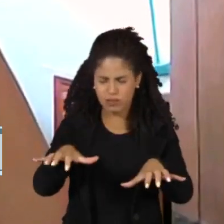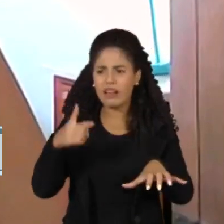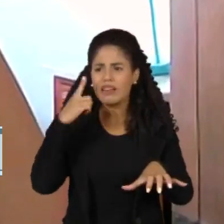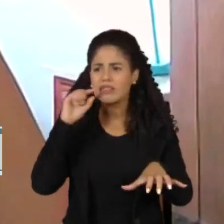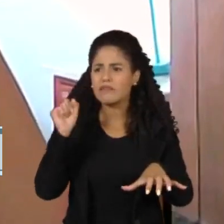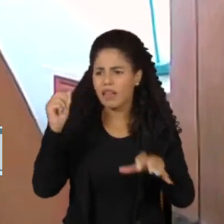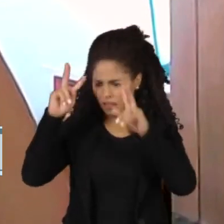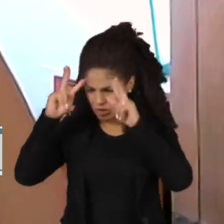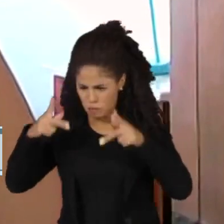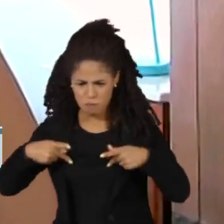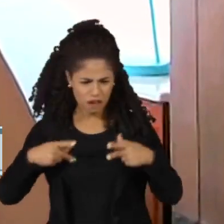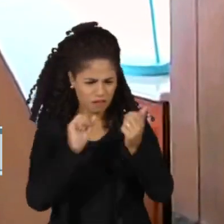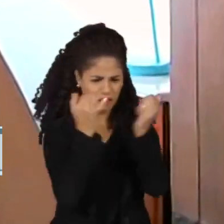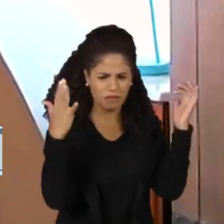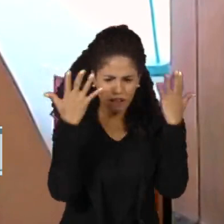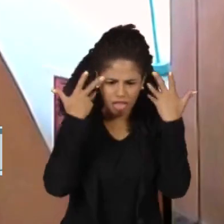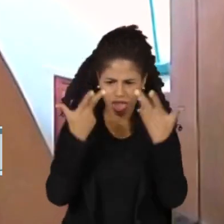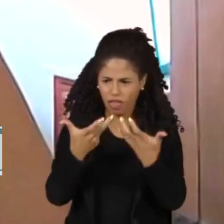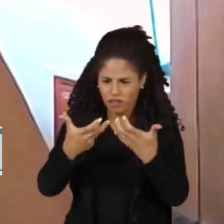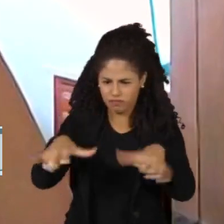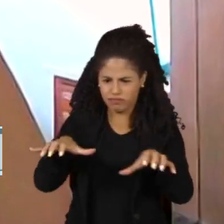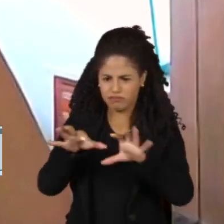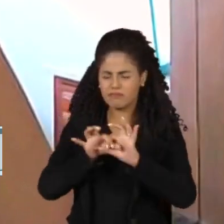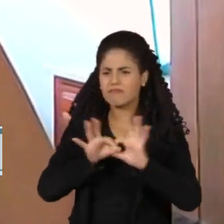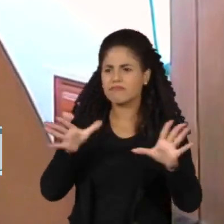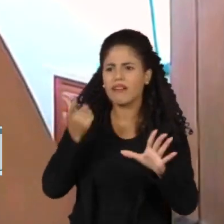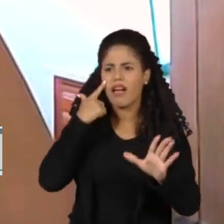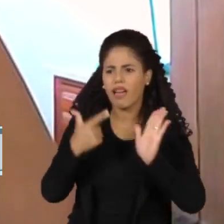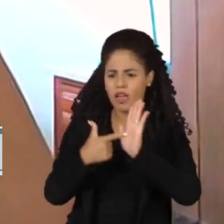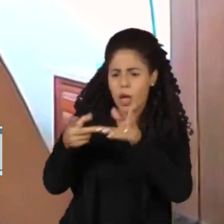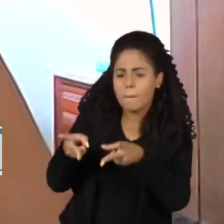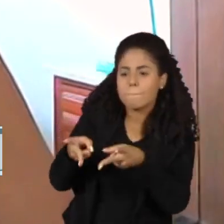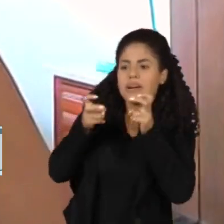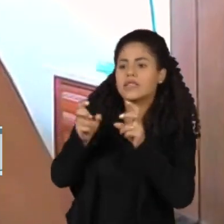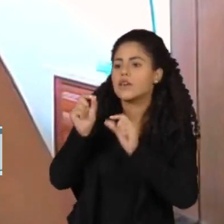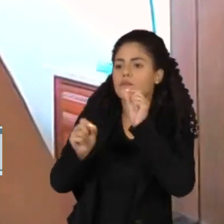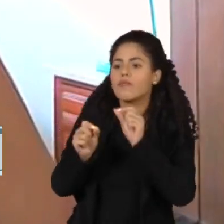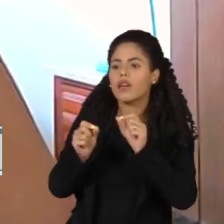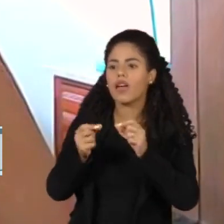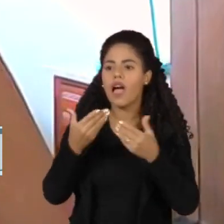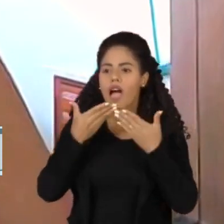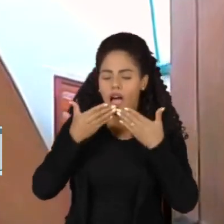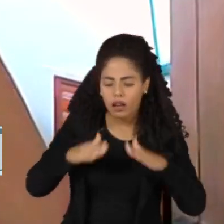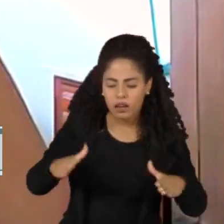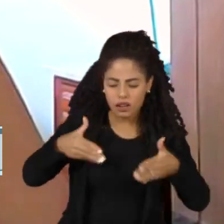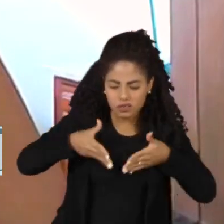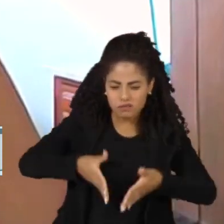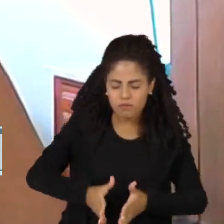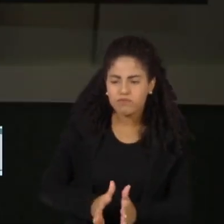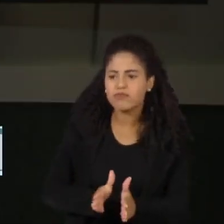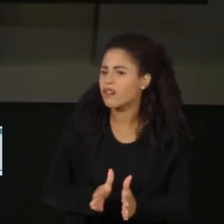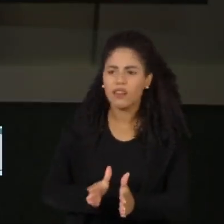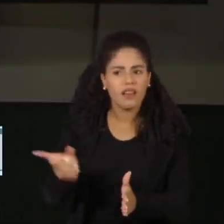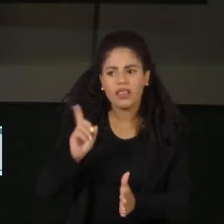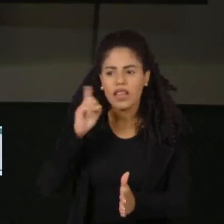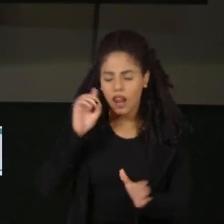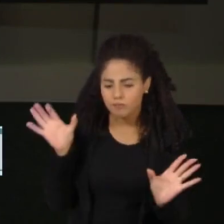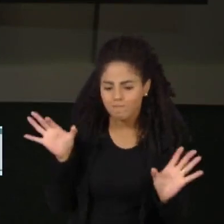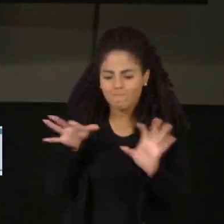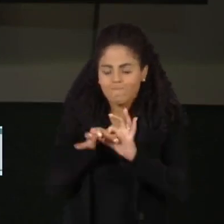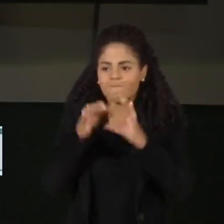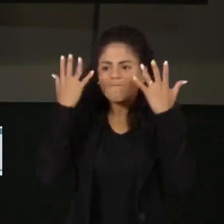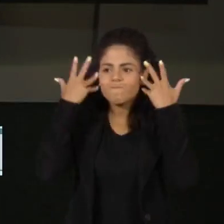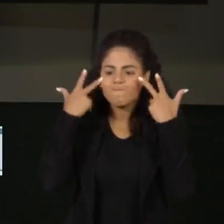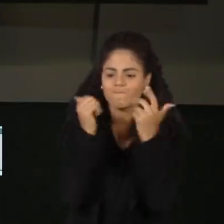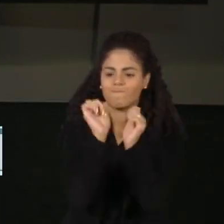ser humano com a natureza. Então é muito importante a gente perceber que a criança ela não nasce com essa desconexão, ela nasce conectada,